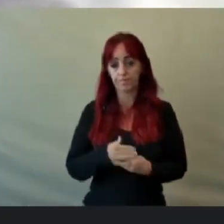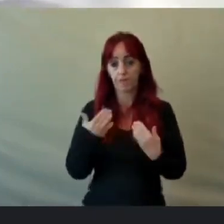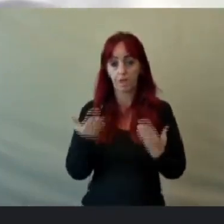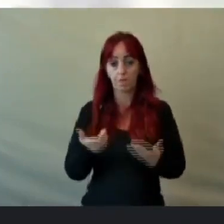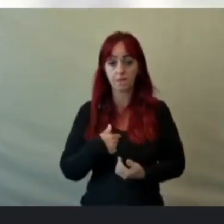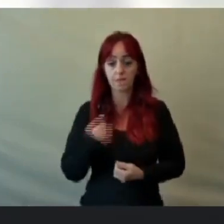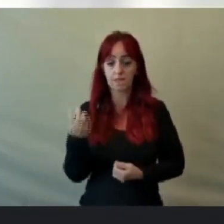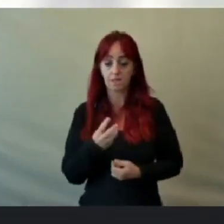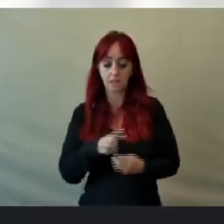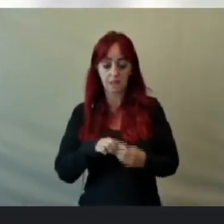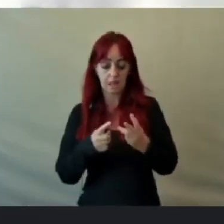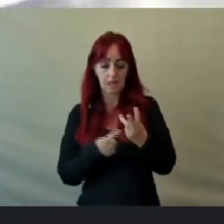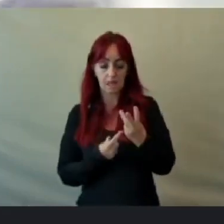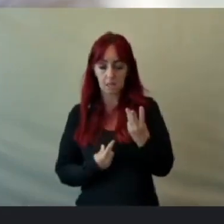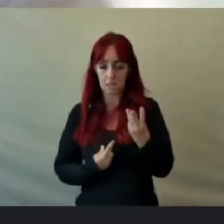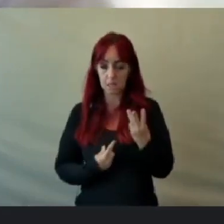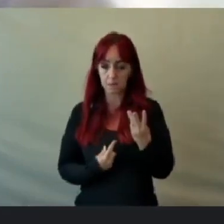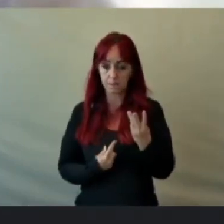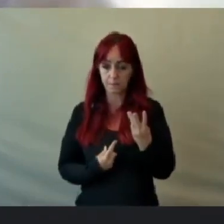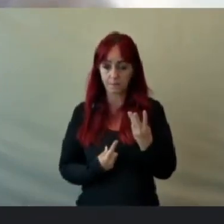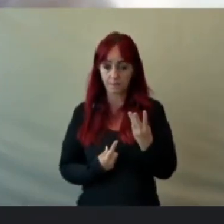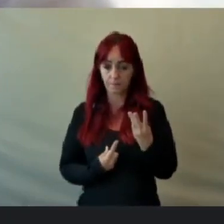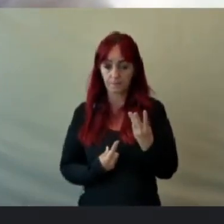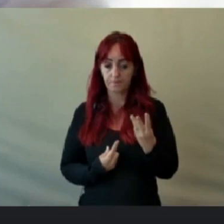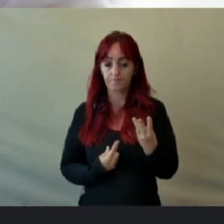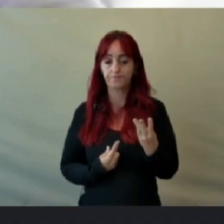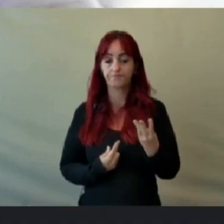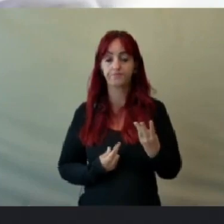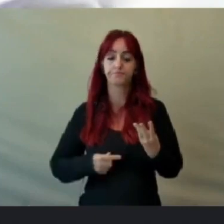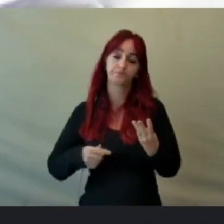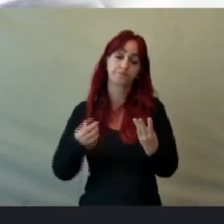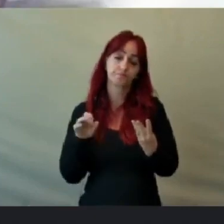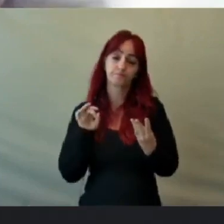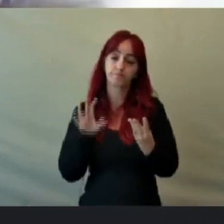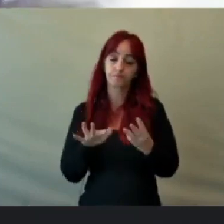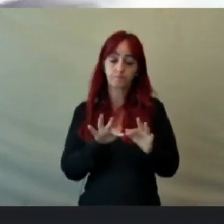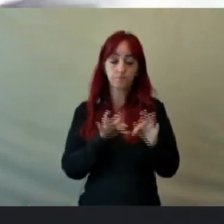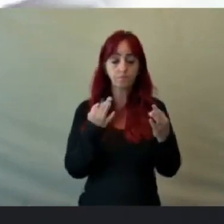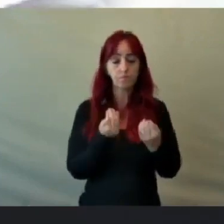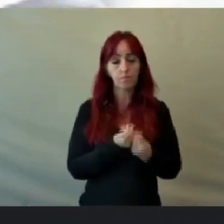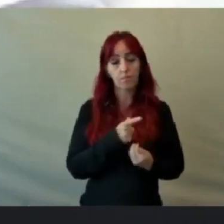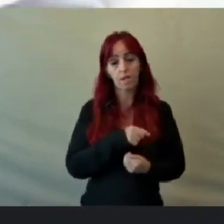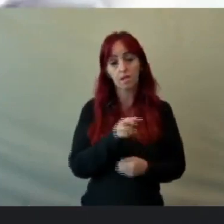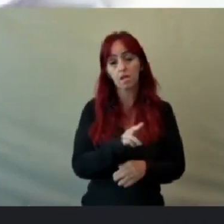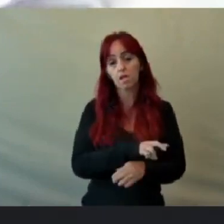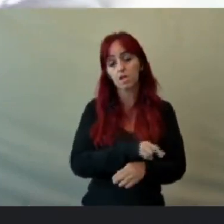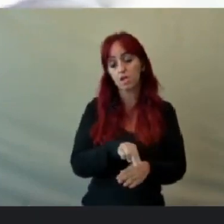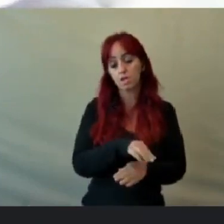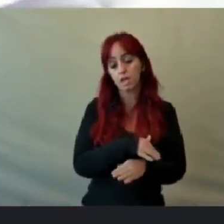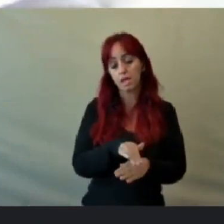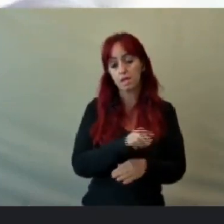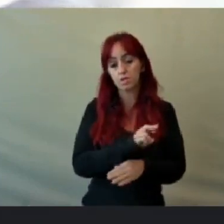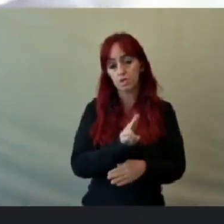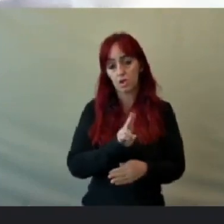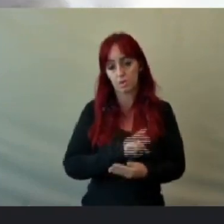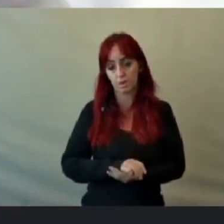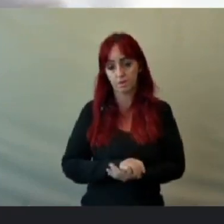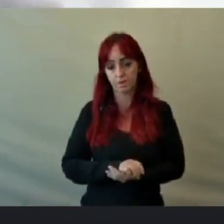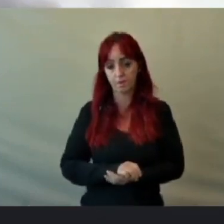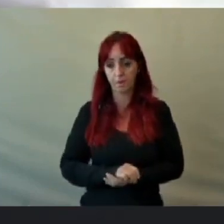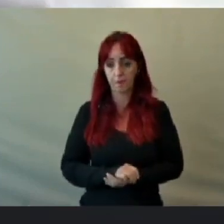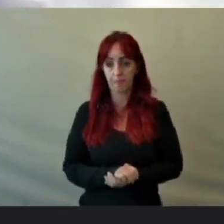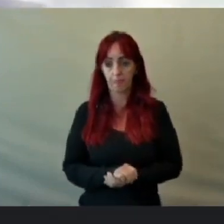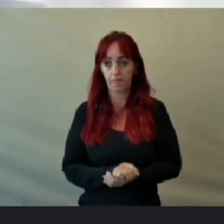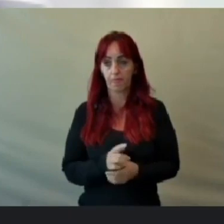tripé constitucional só a família tem nome e endereço a sociedade é completamente etérea né ela